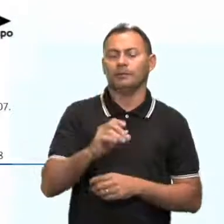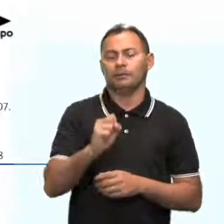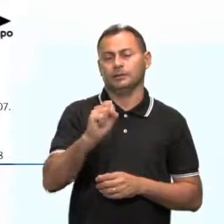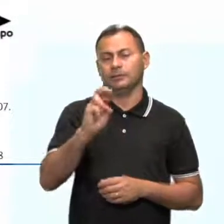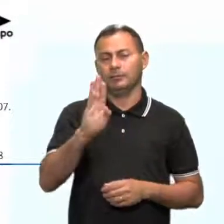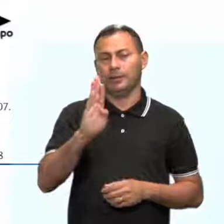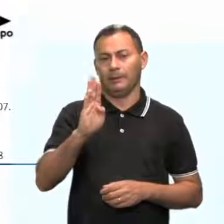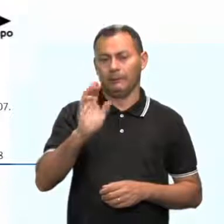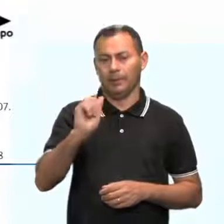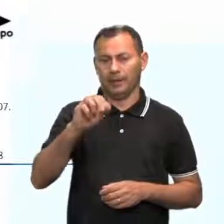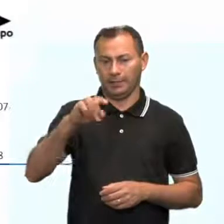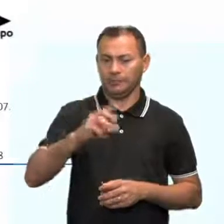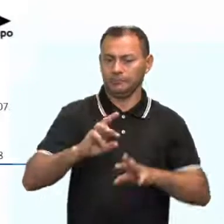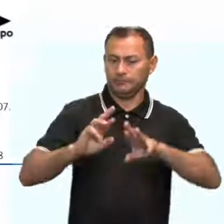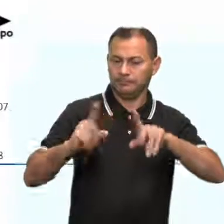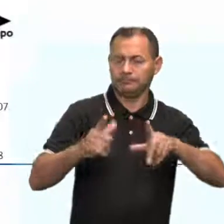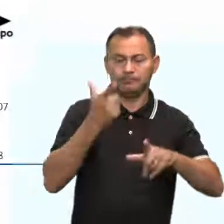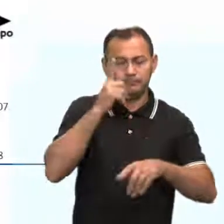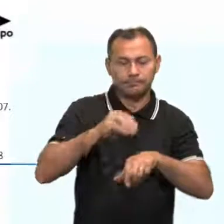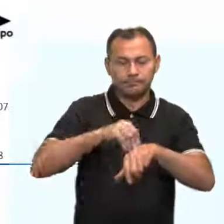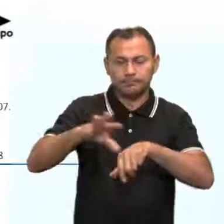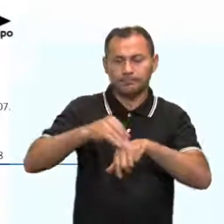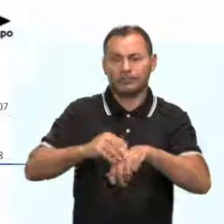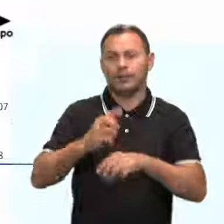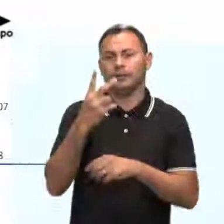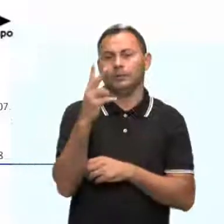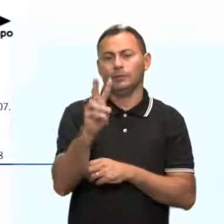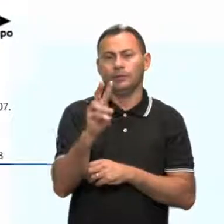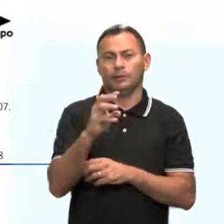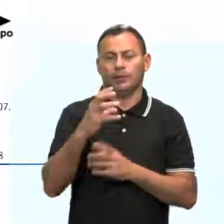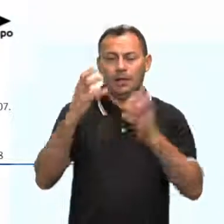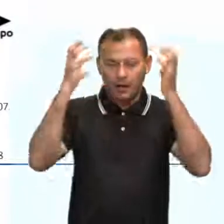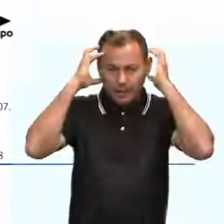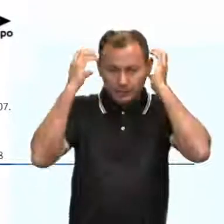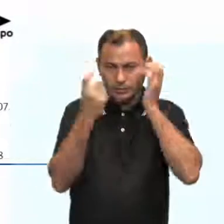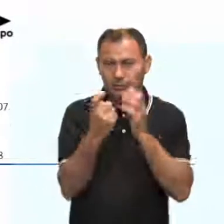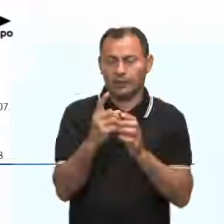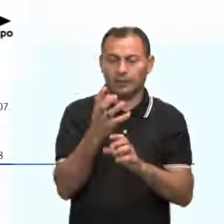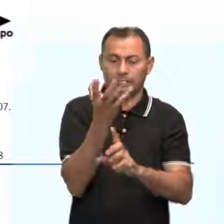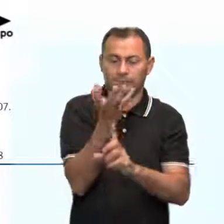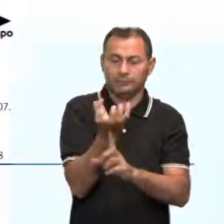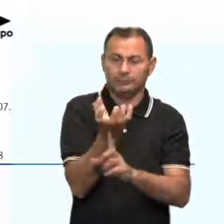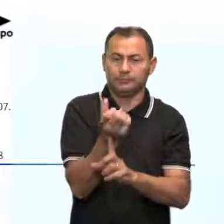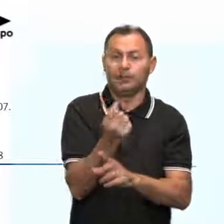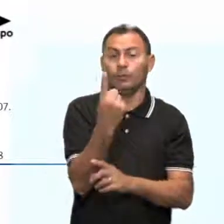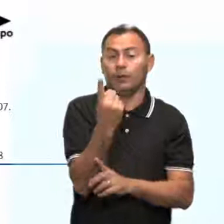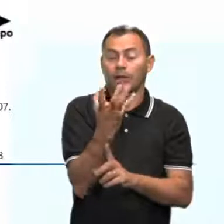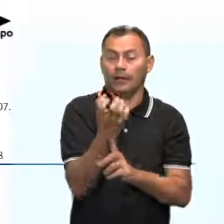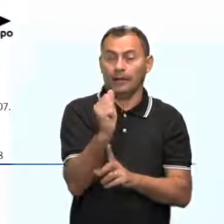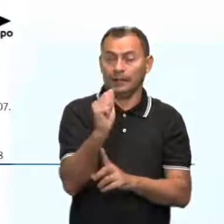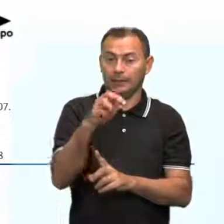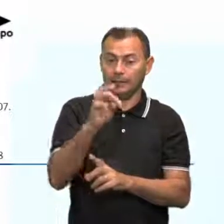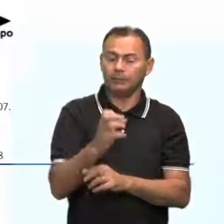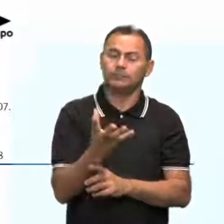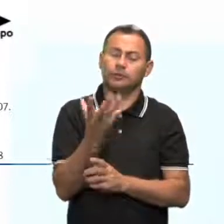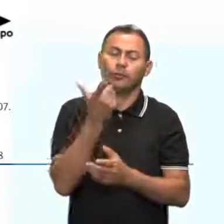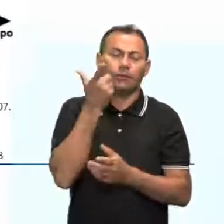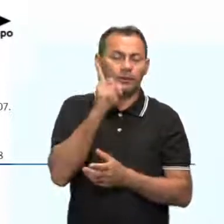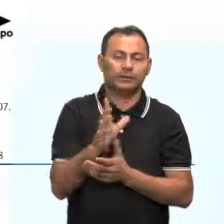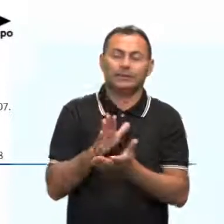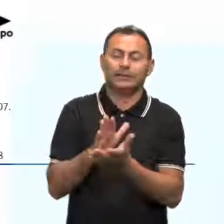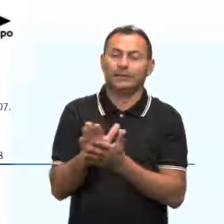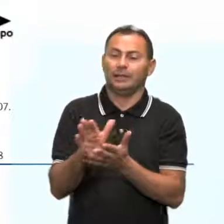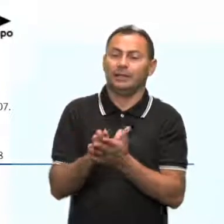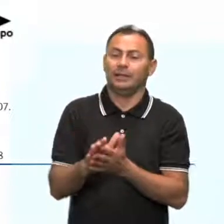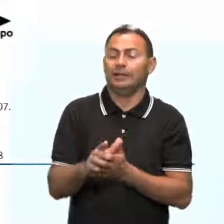subbanda diferente. E assim ele vai conseguir transmitir as duas rádios com uma só antena de transmissão e vai conseguir economizar bastante, não vai